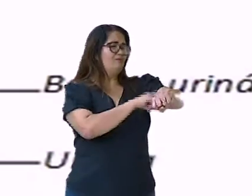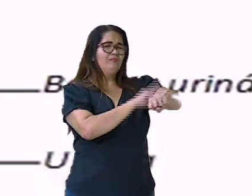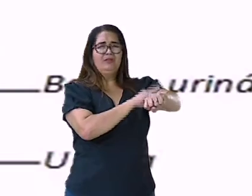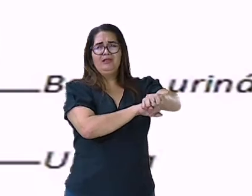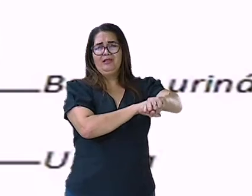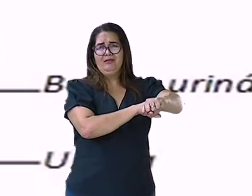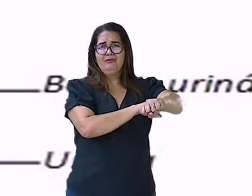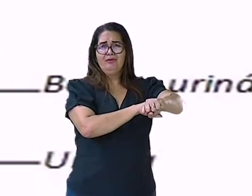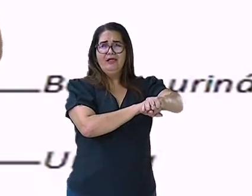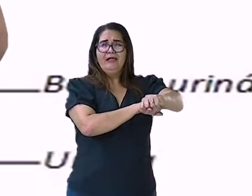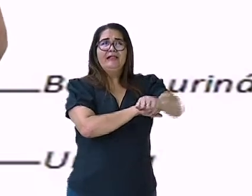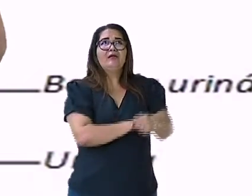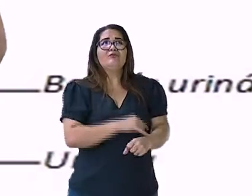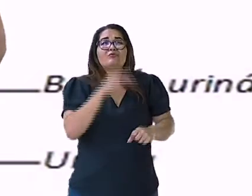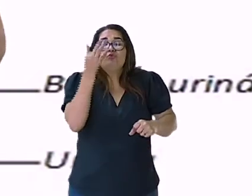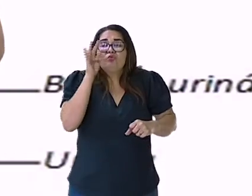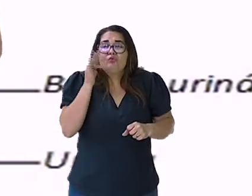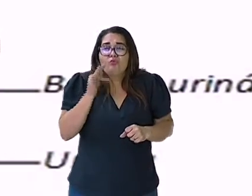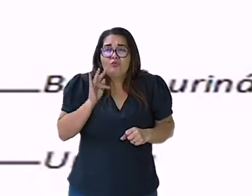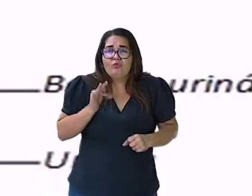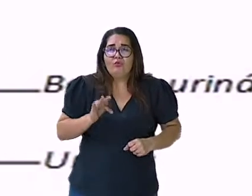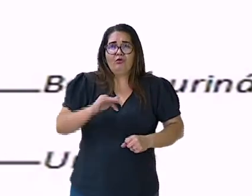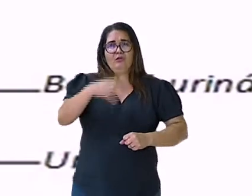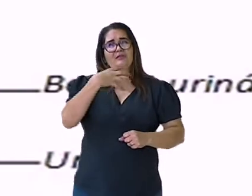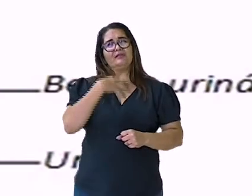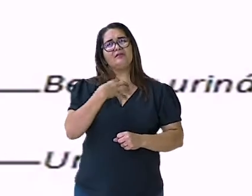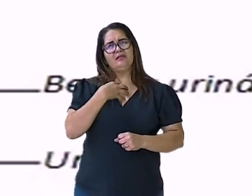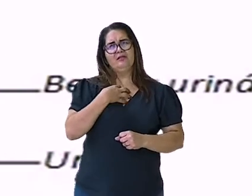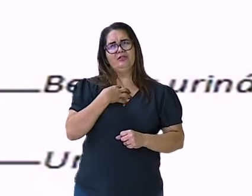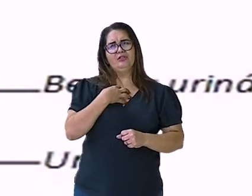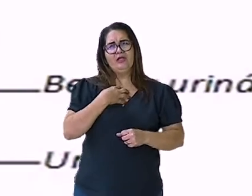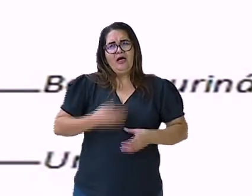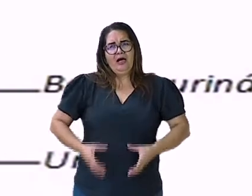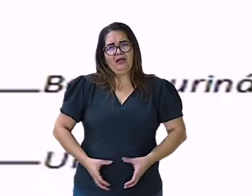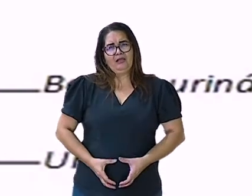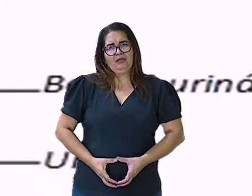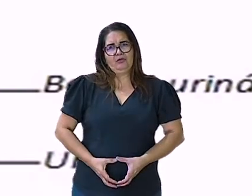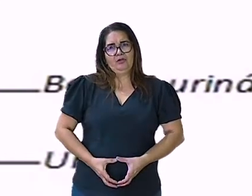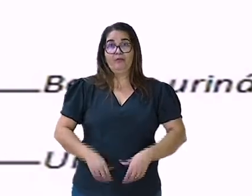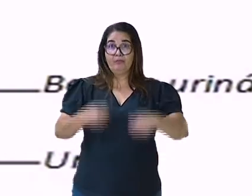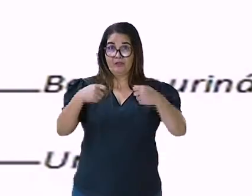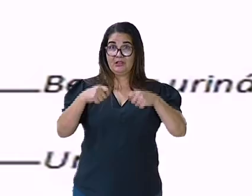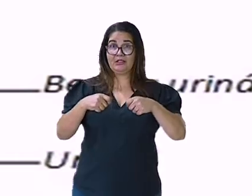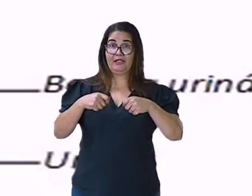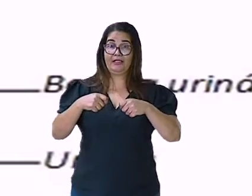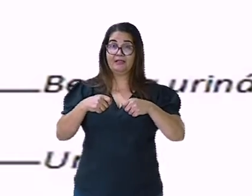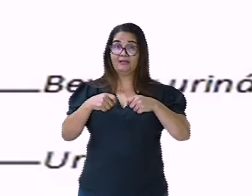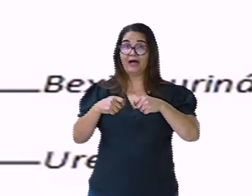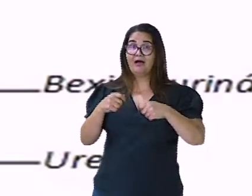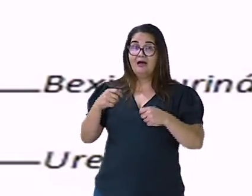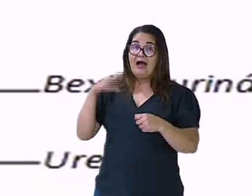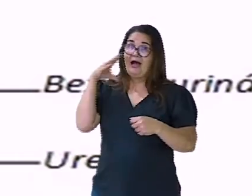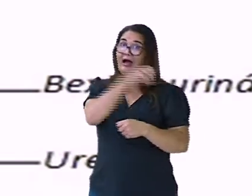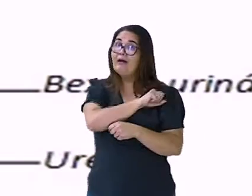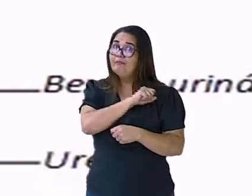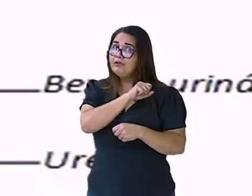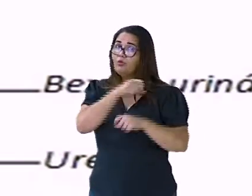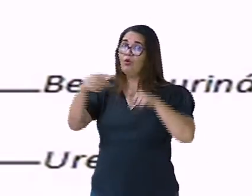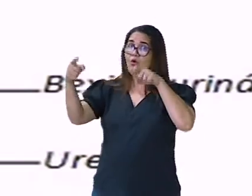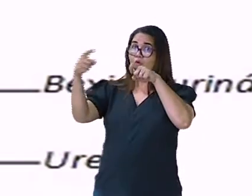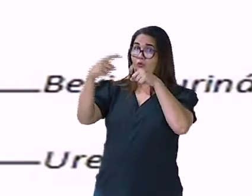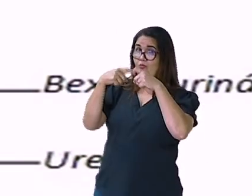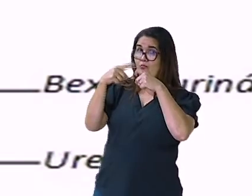merecem atenção para que a gente fique atento aí e procure um médico. A hemodiálise é